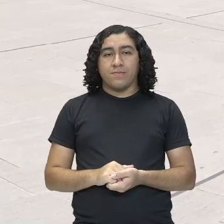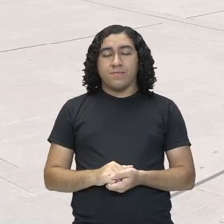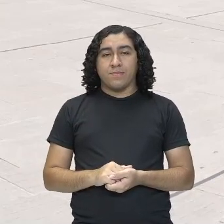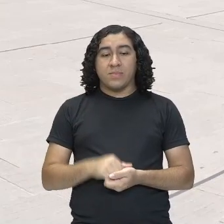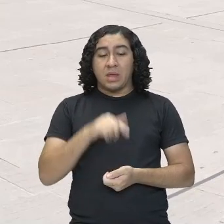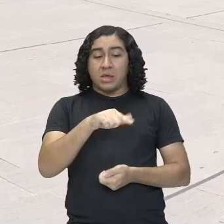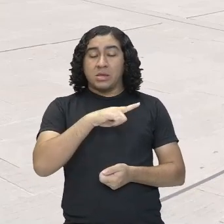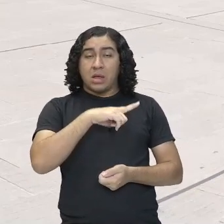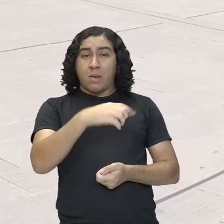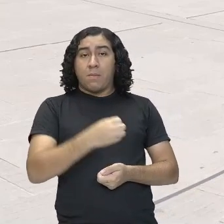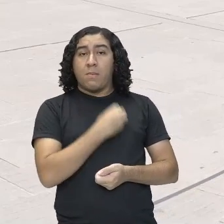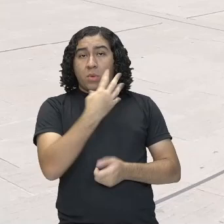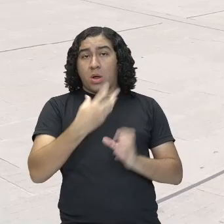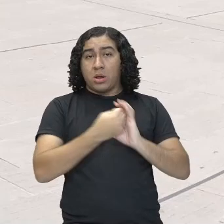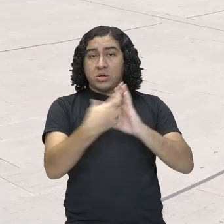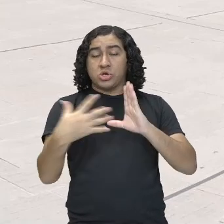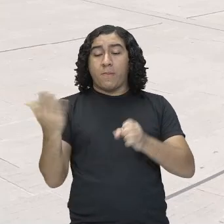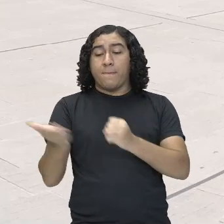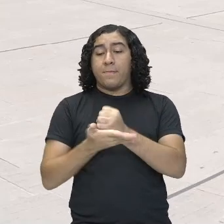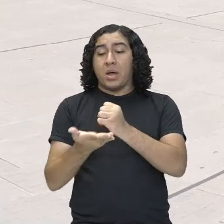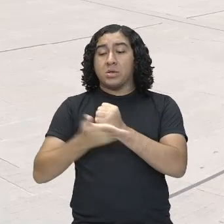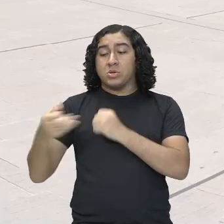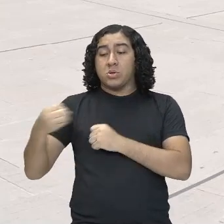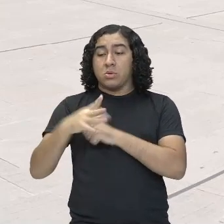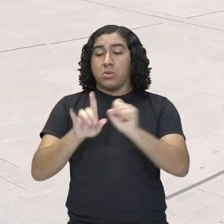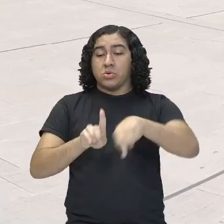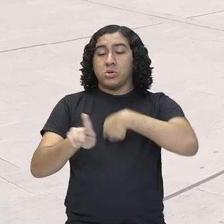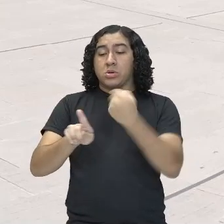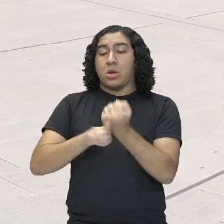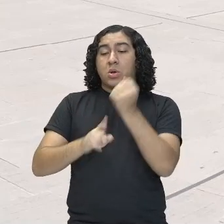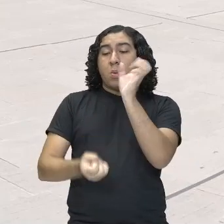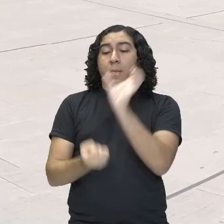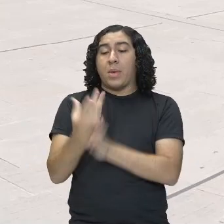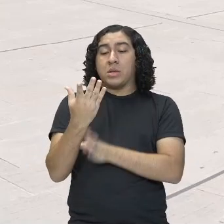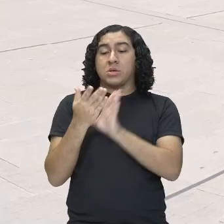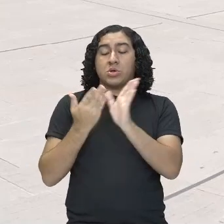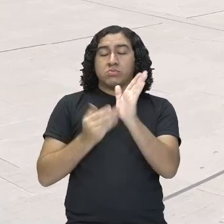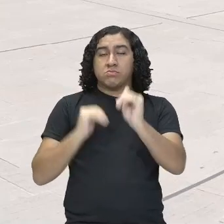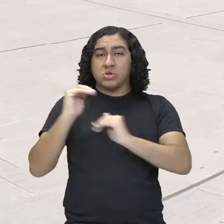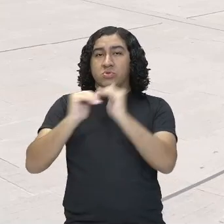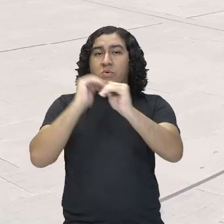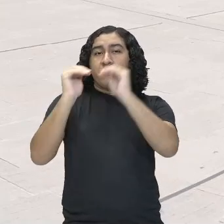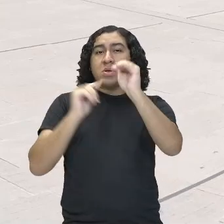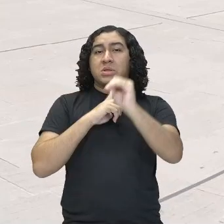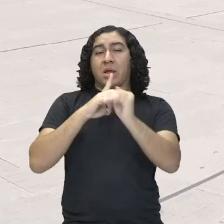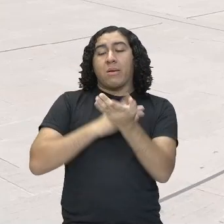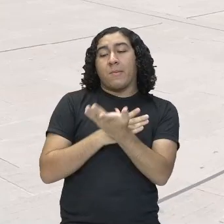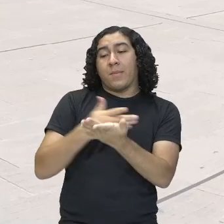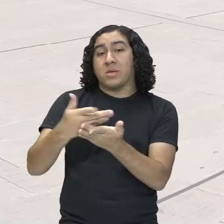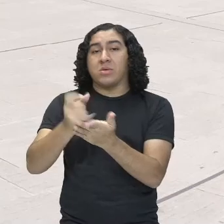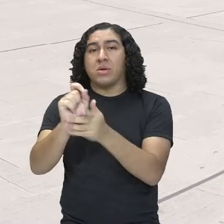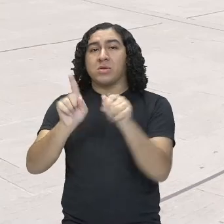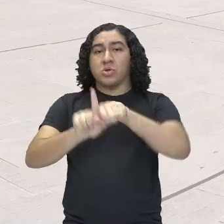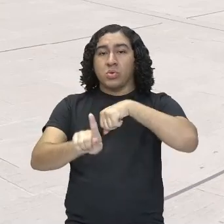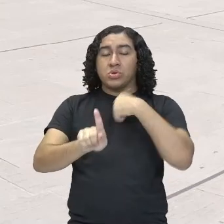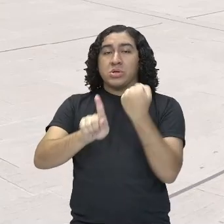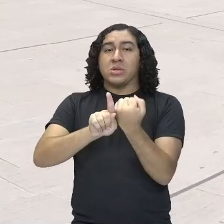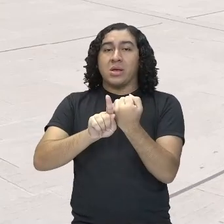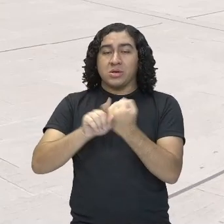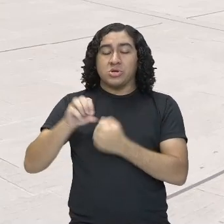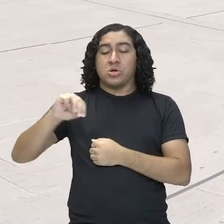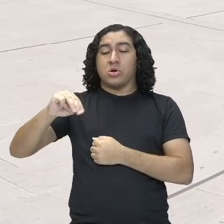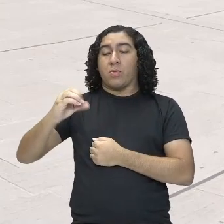também artifícios para que uma nova sociedade comece a surgir, dando início à sociedade